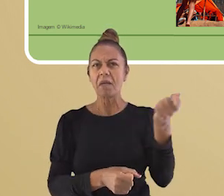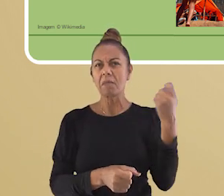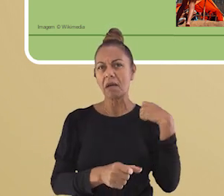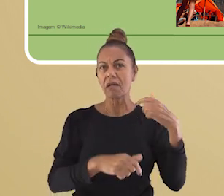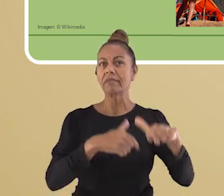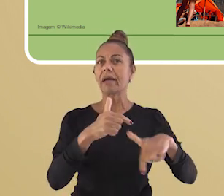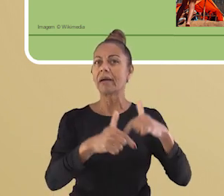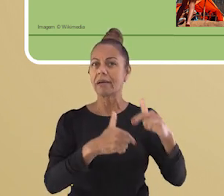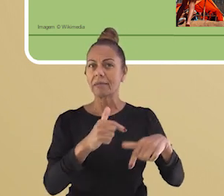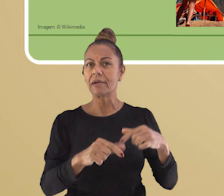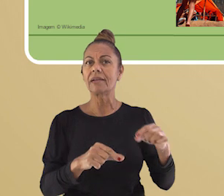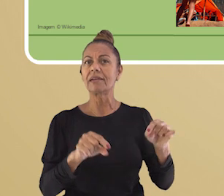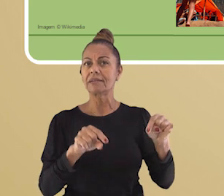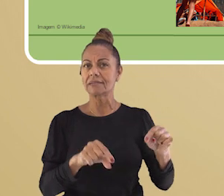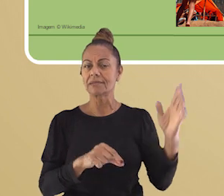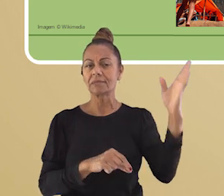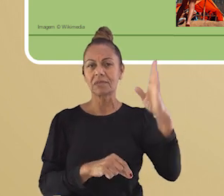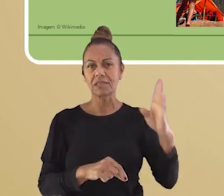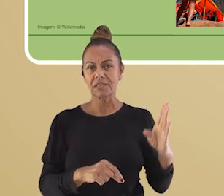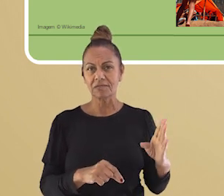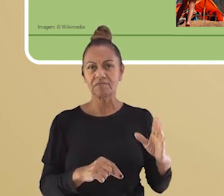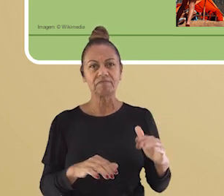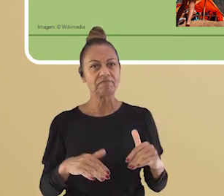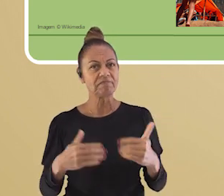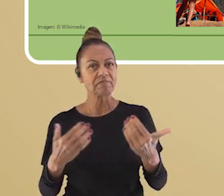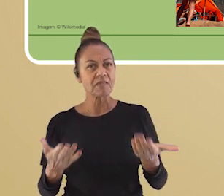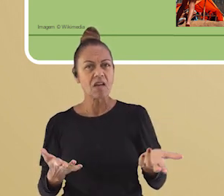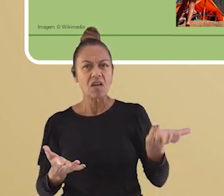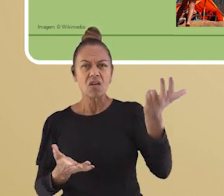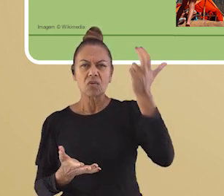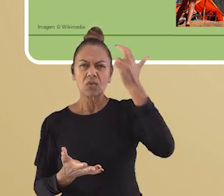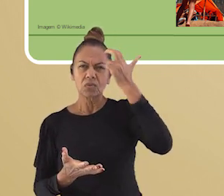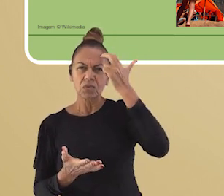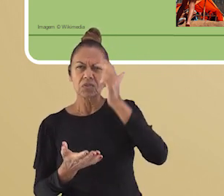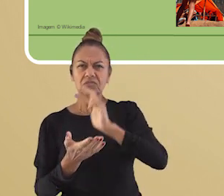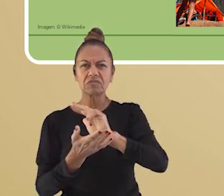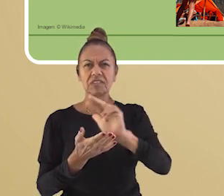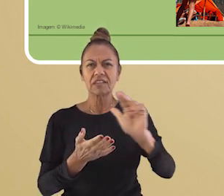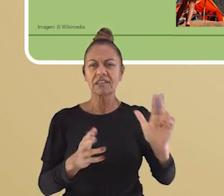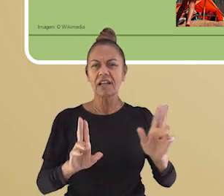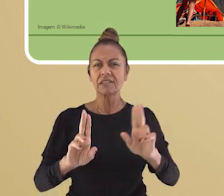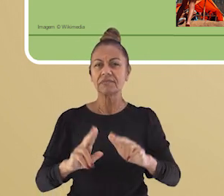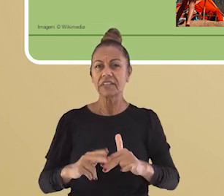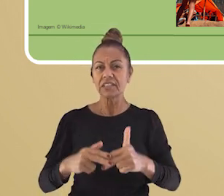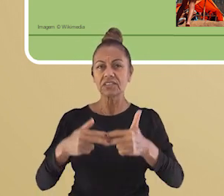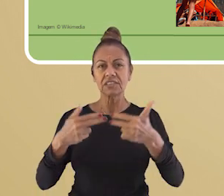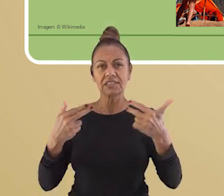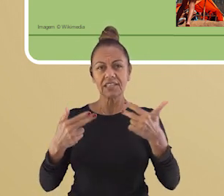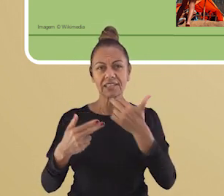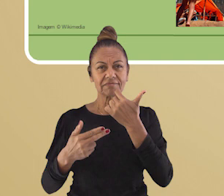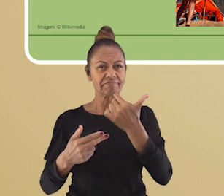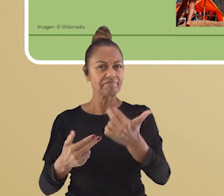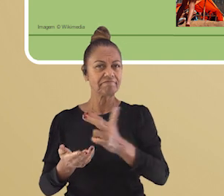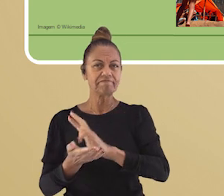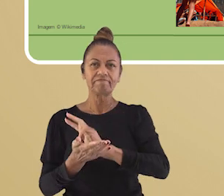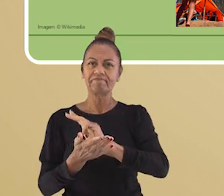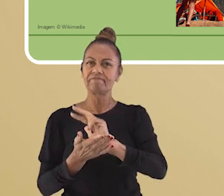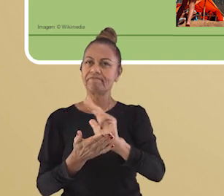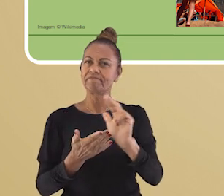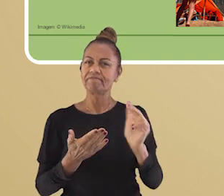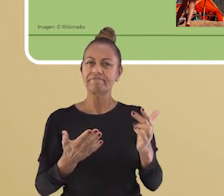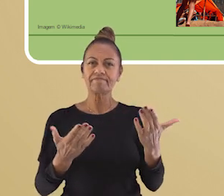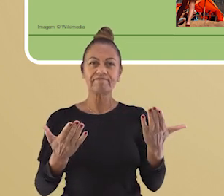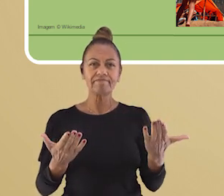Sendo assim, diferentes culturas, etnias e costumes se constituíram a partir disso, já que